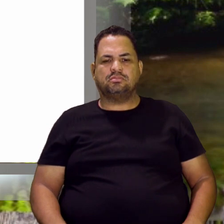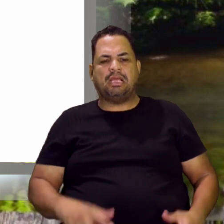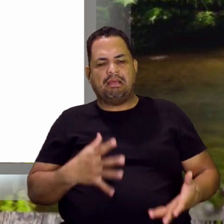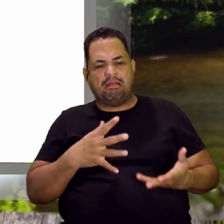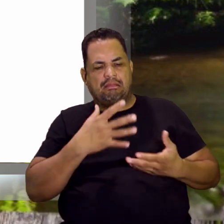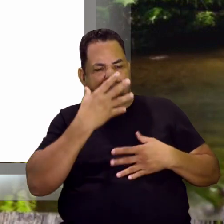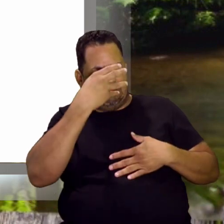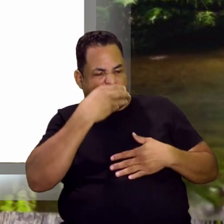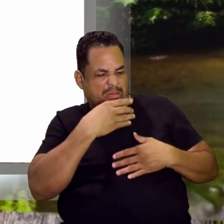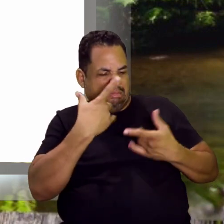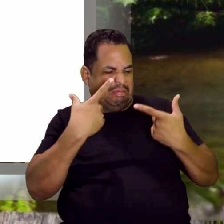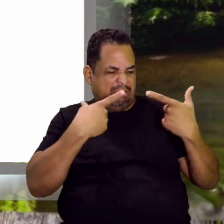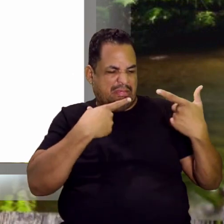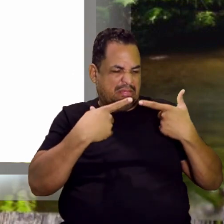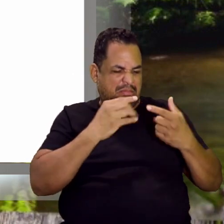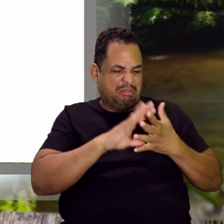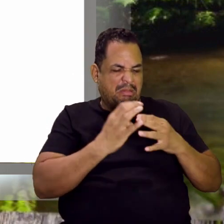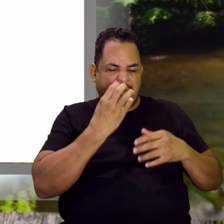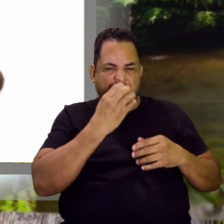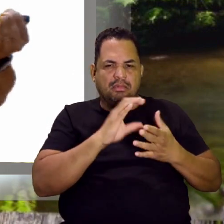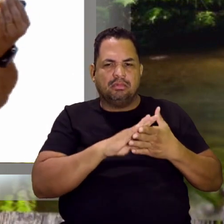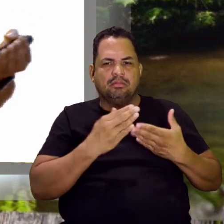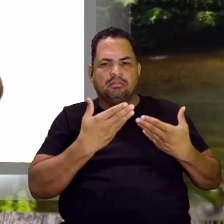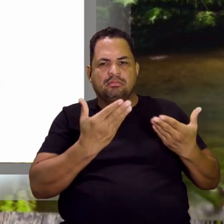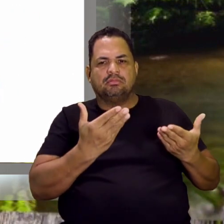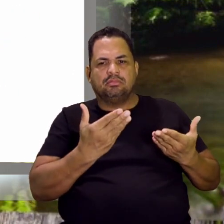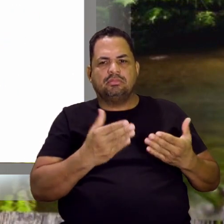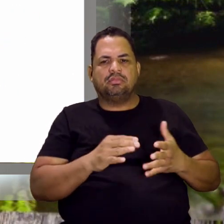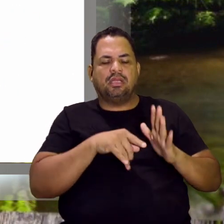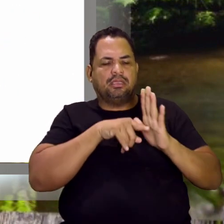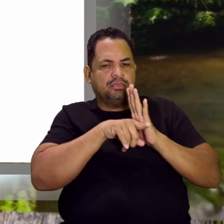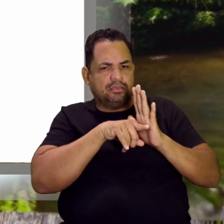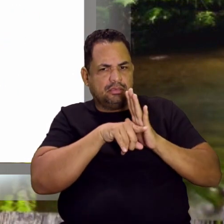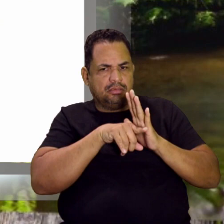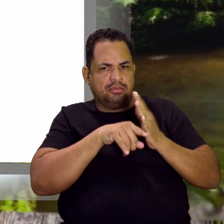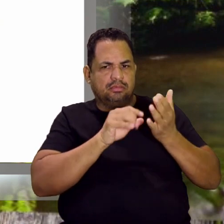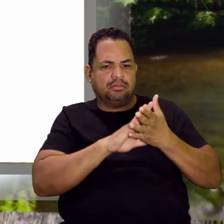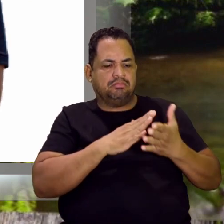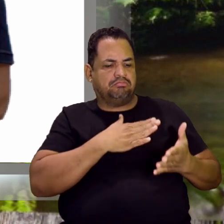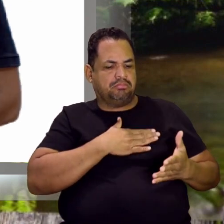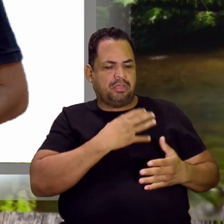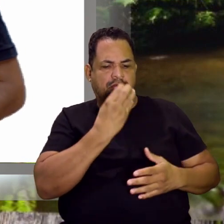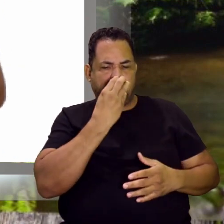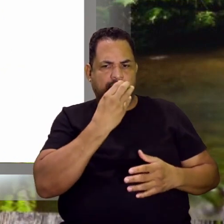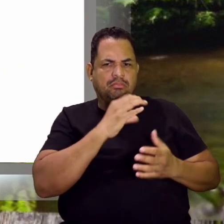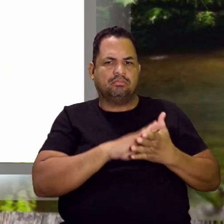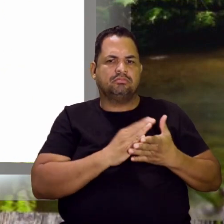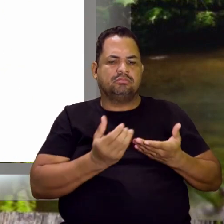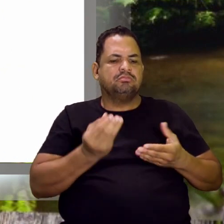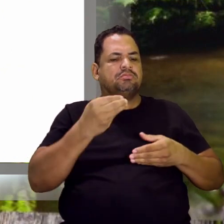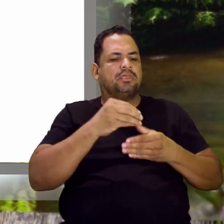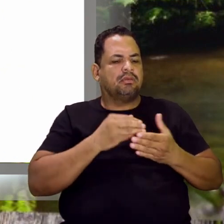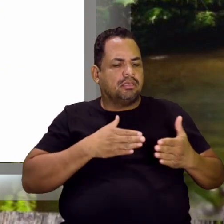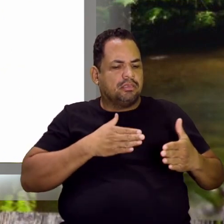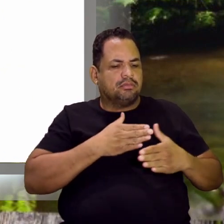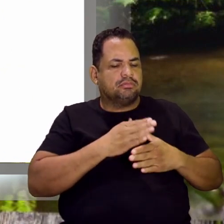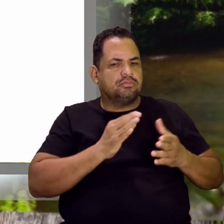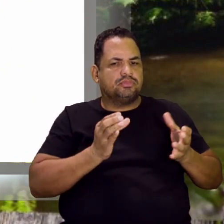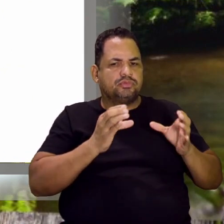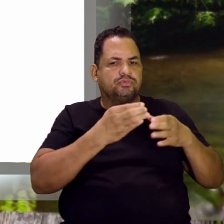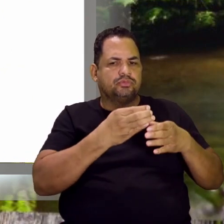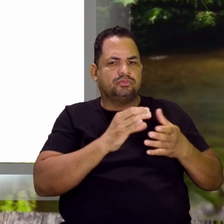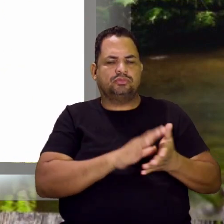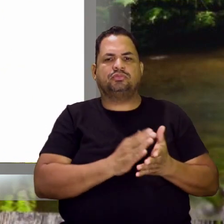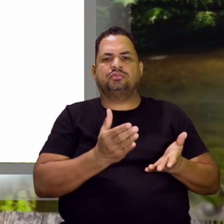Apático, enfim, o que vai acontecer? Aí eu vou lá nessa pesquisa, meu cachorro, eu quero que ele faça parte dessa pesquisa. Aí eles vão dar um remédio pro meu